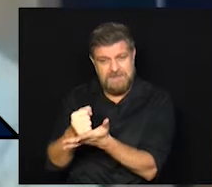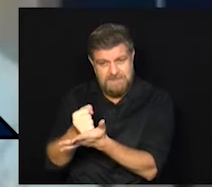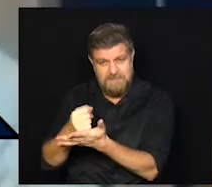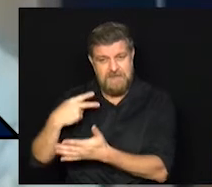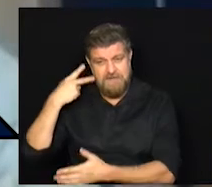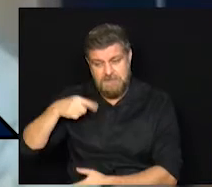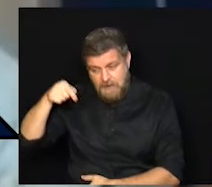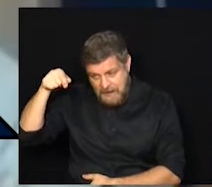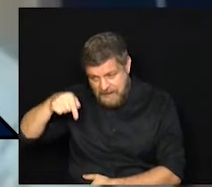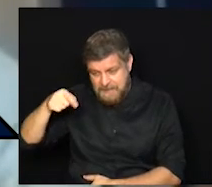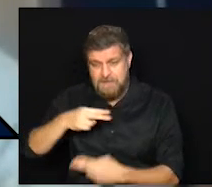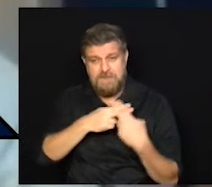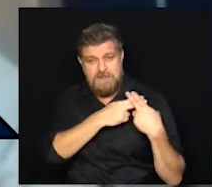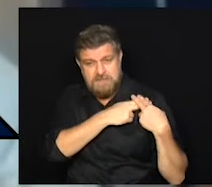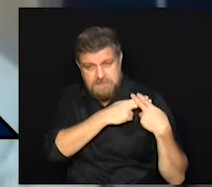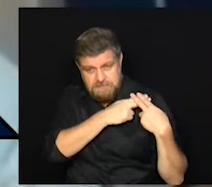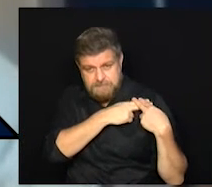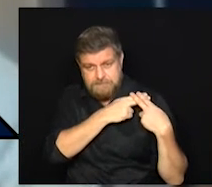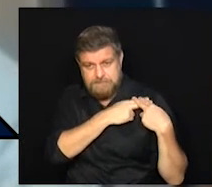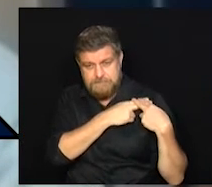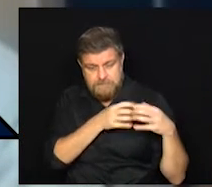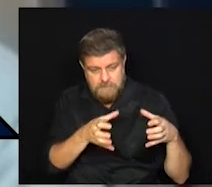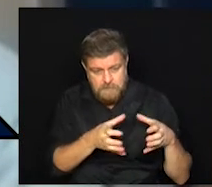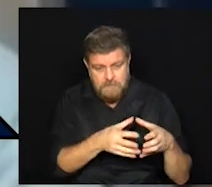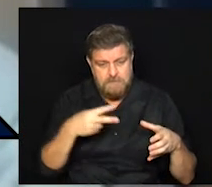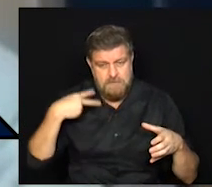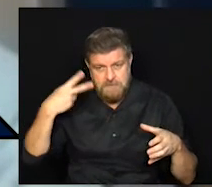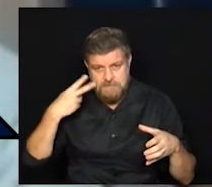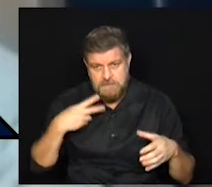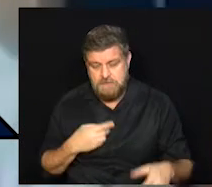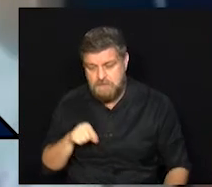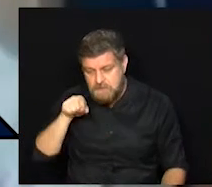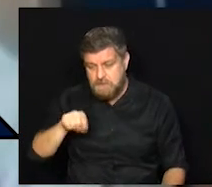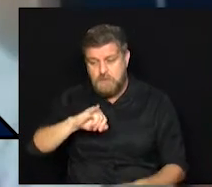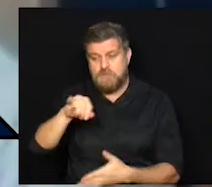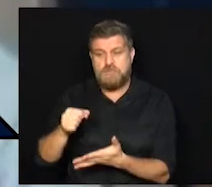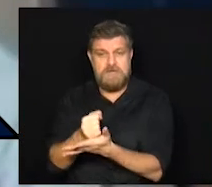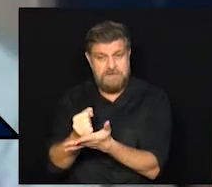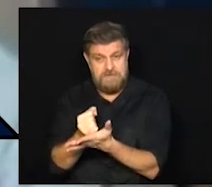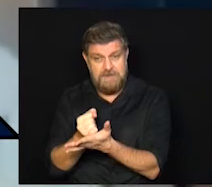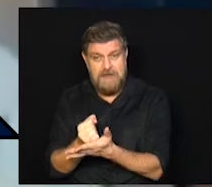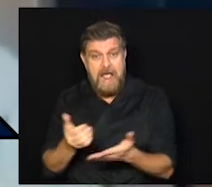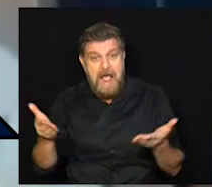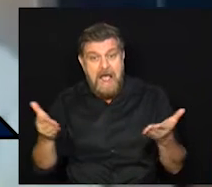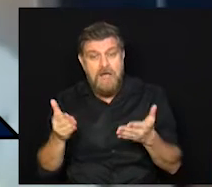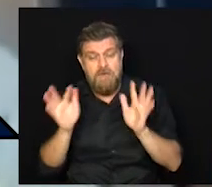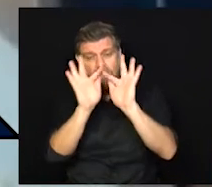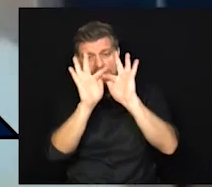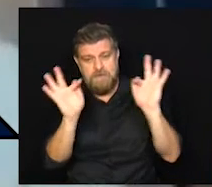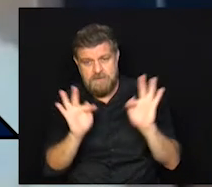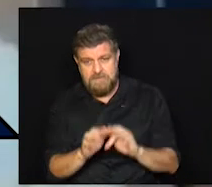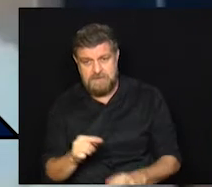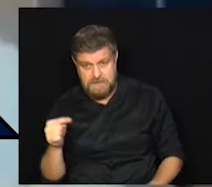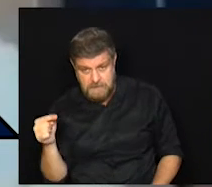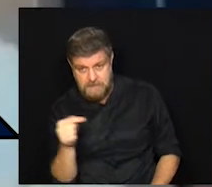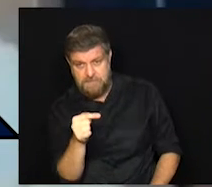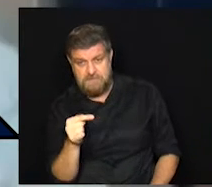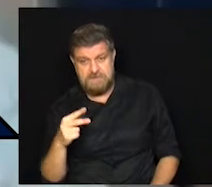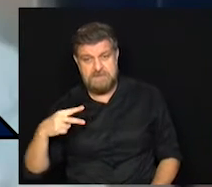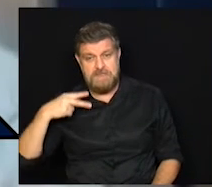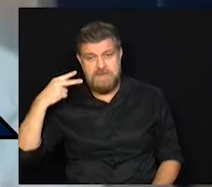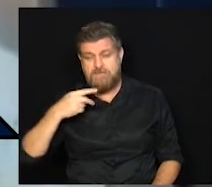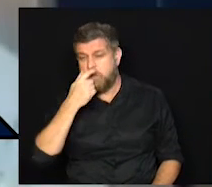passou a presidir essa comissão, e fiquei muito feliz em saber que você